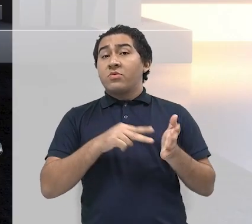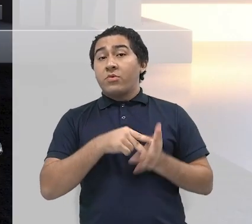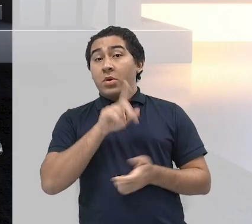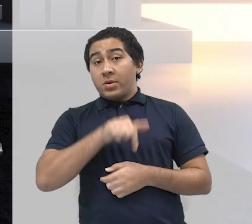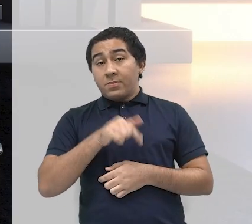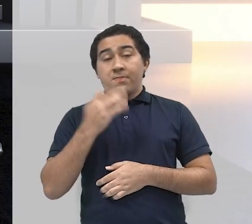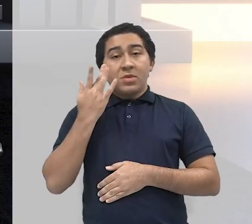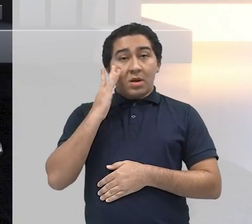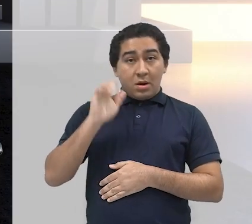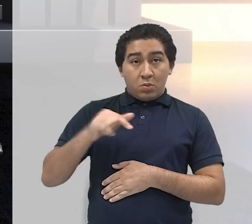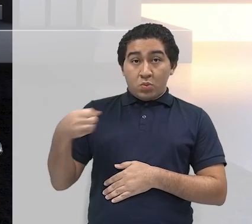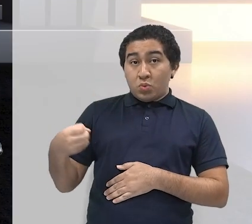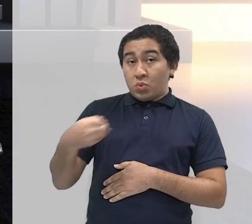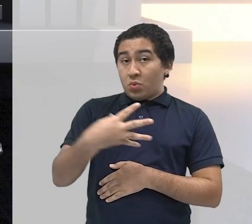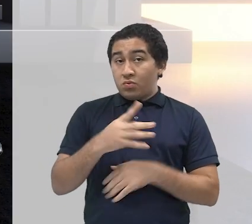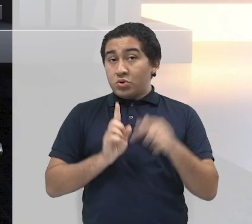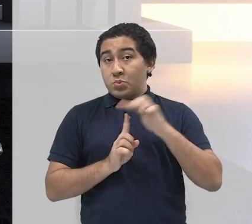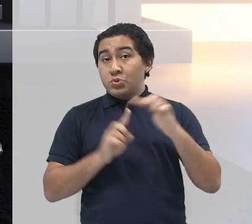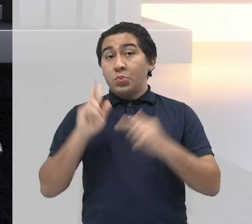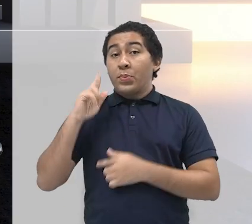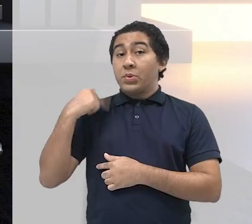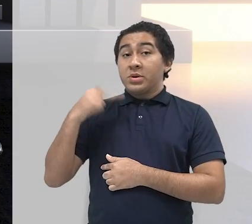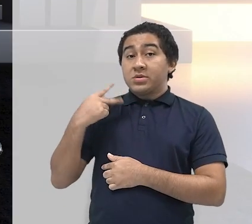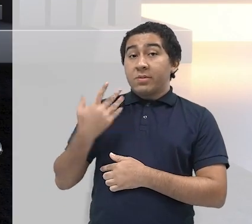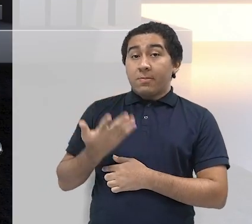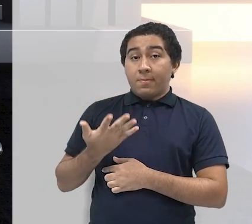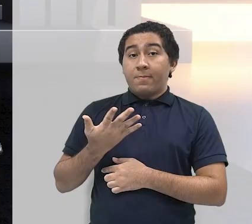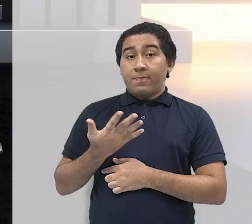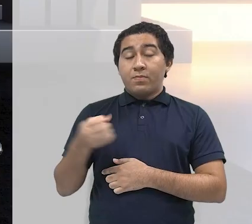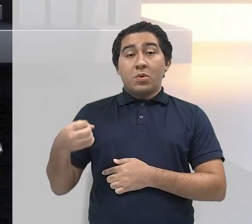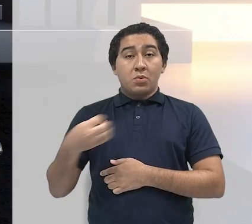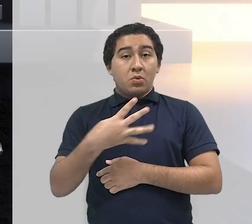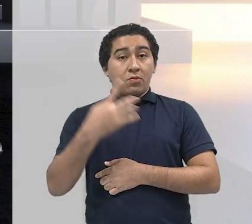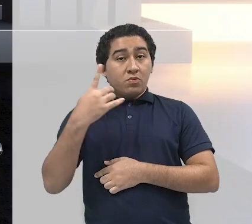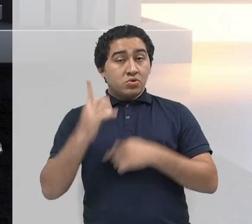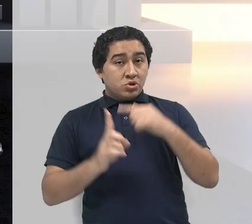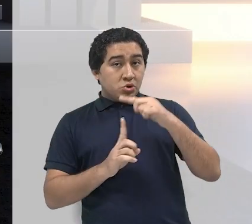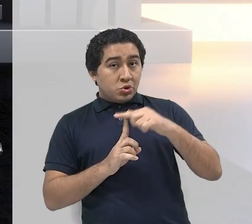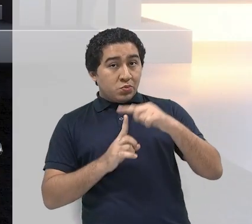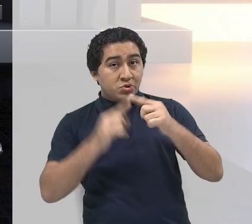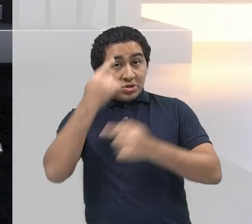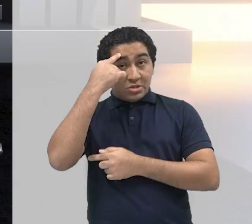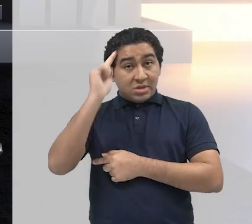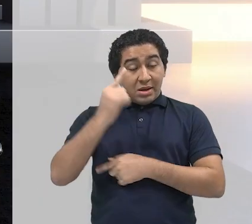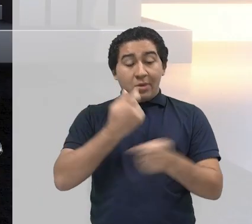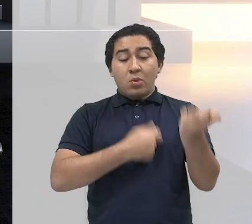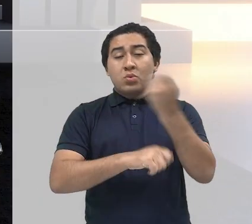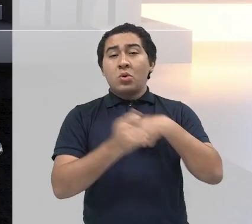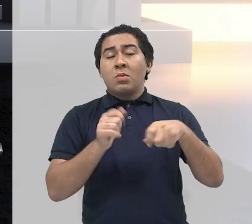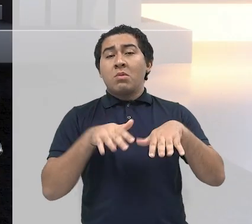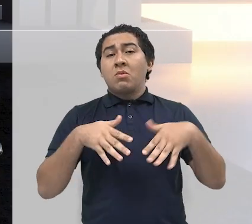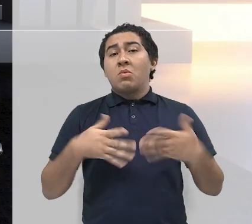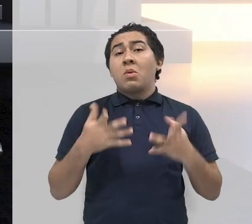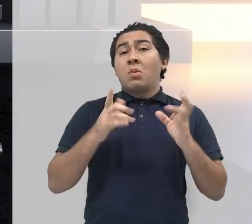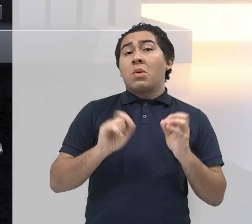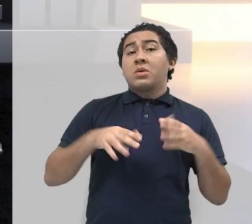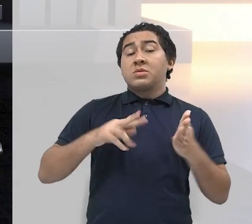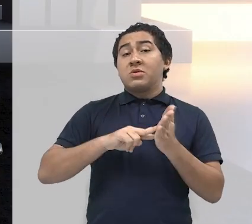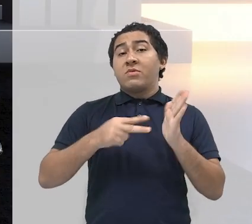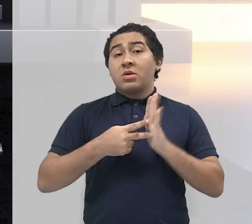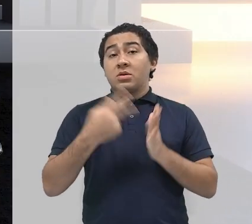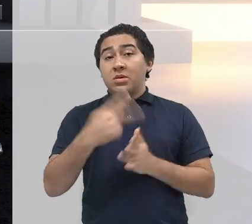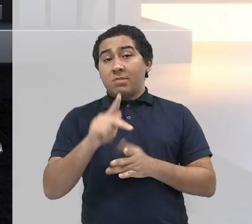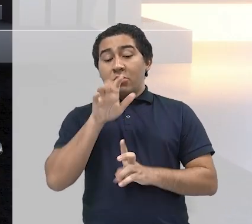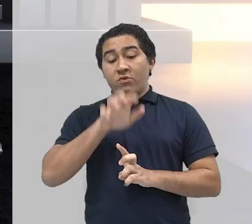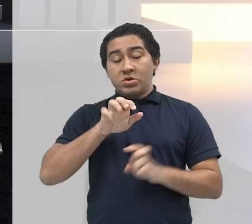é, de repente, um novo tipo de política? É um novo tipo de ideia econômica? No final das contas, o que ela é e como é que ela